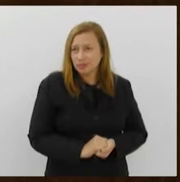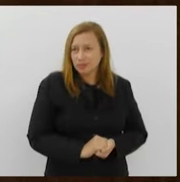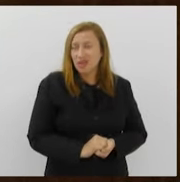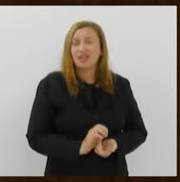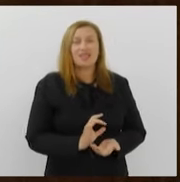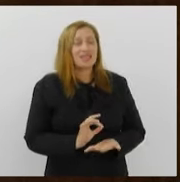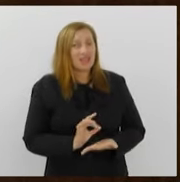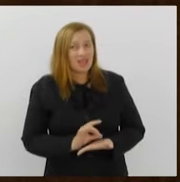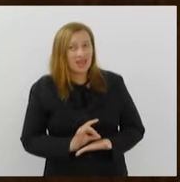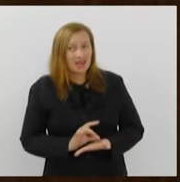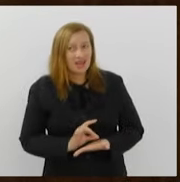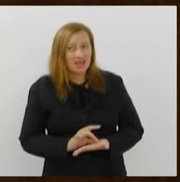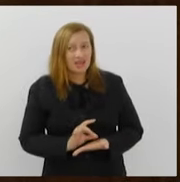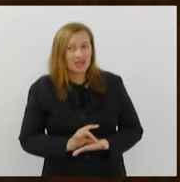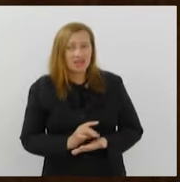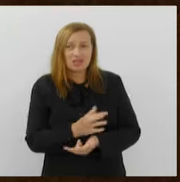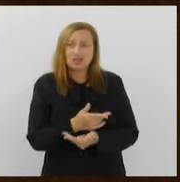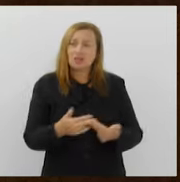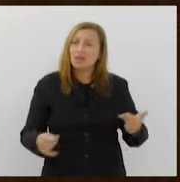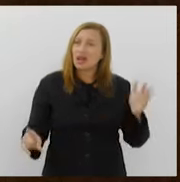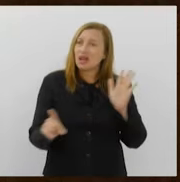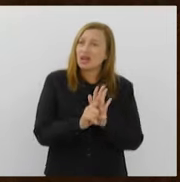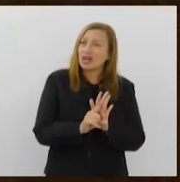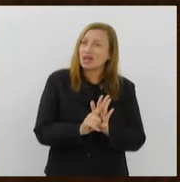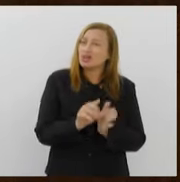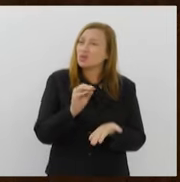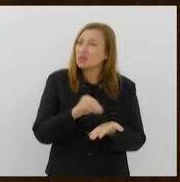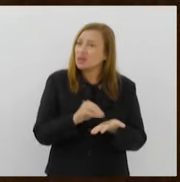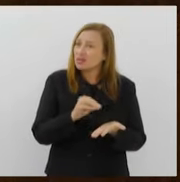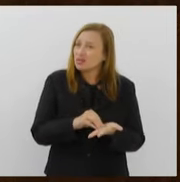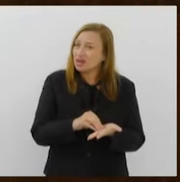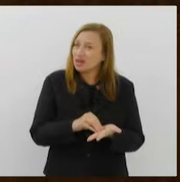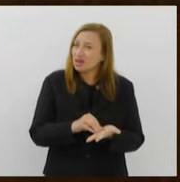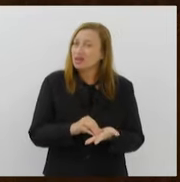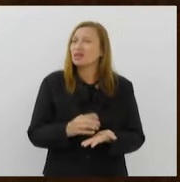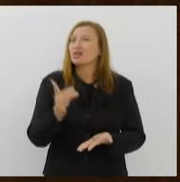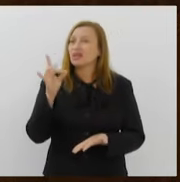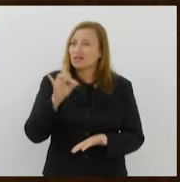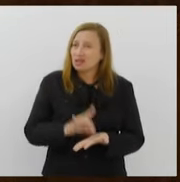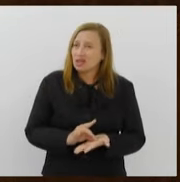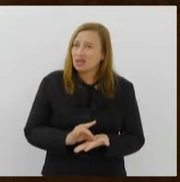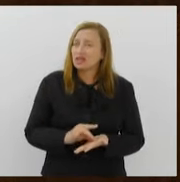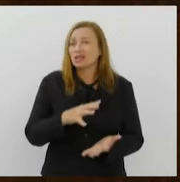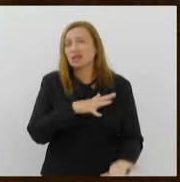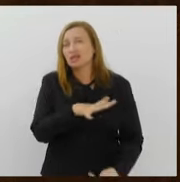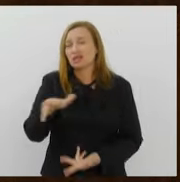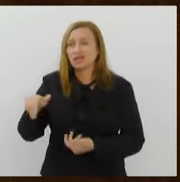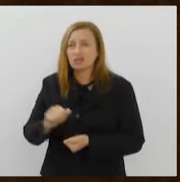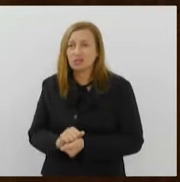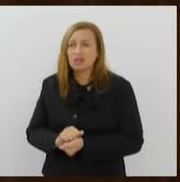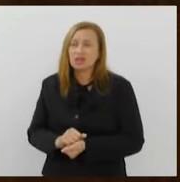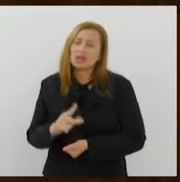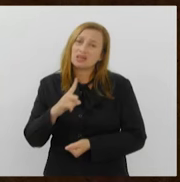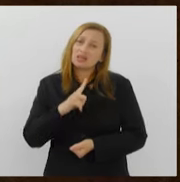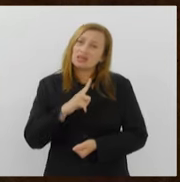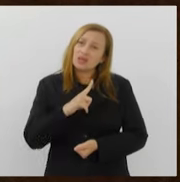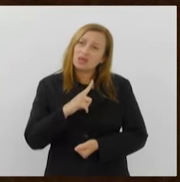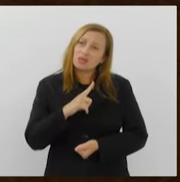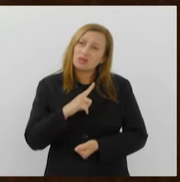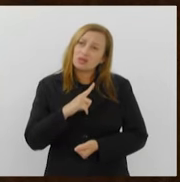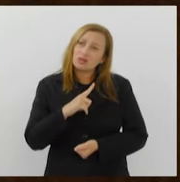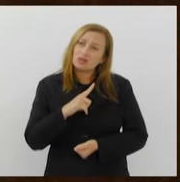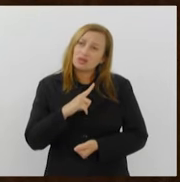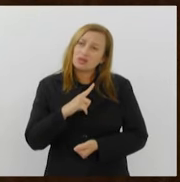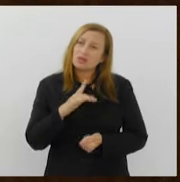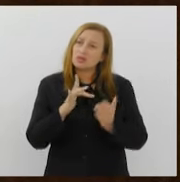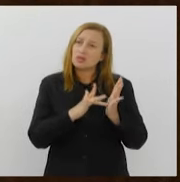realidade, são muitas as leis, mas o que falta realmente é a verdade nesse mundo. Nós temos aí um Jesus